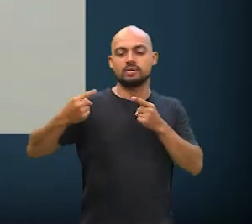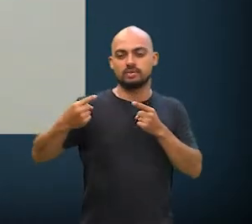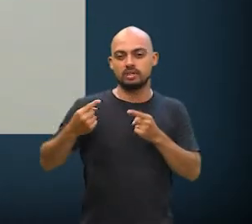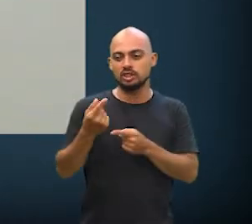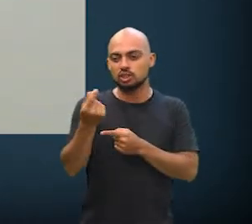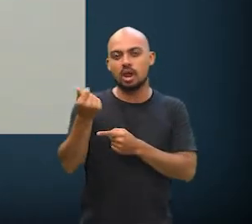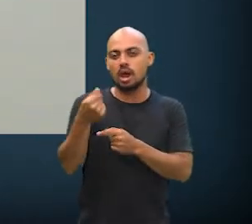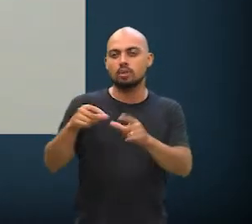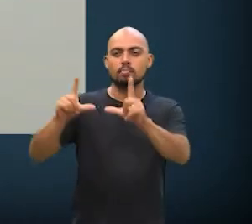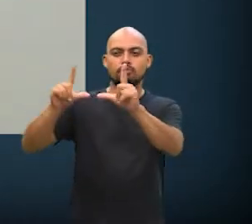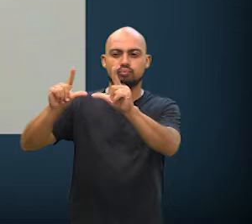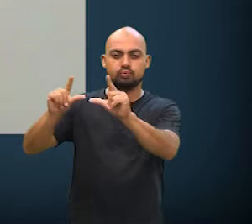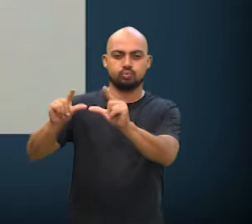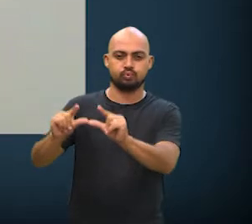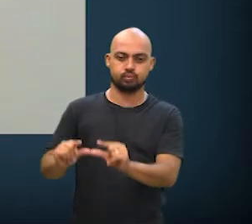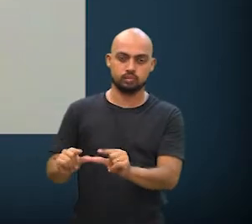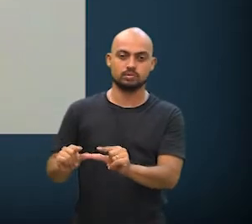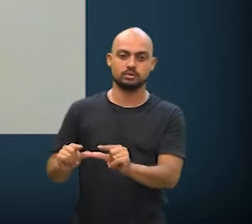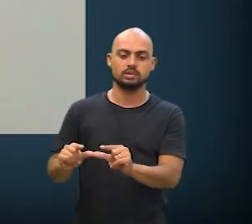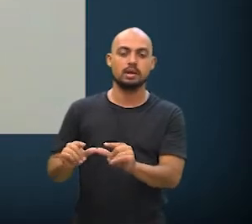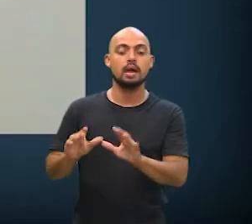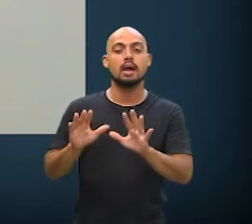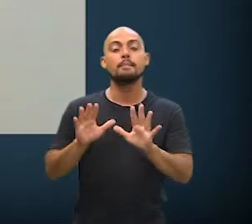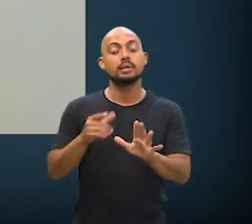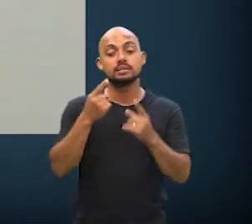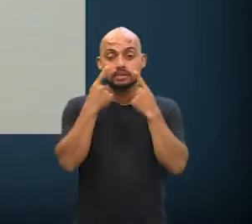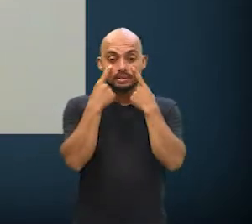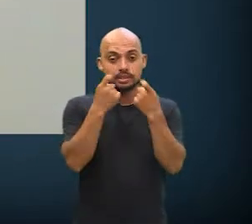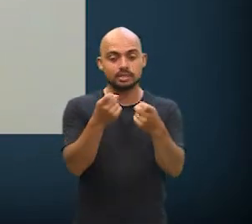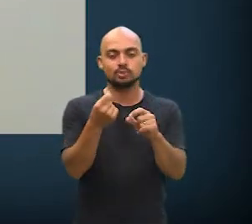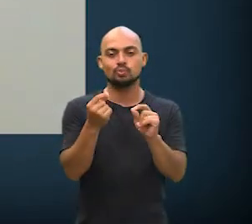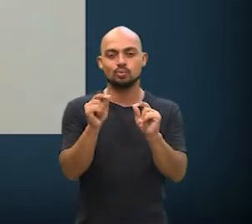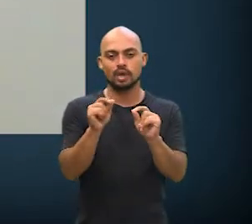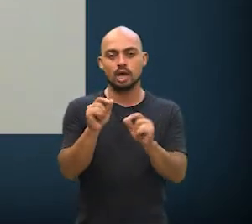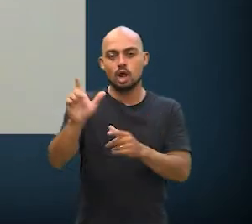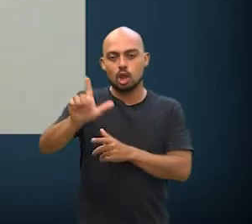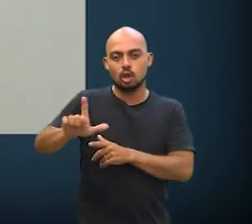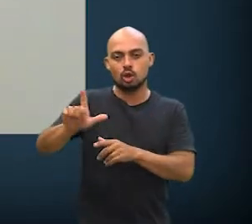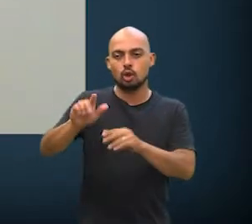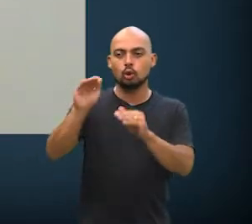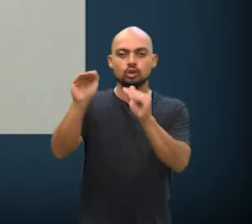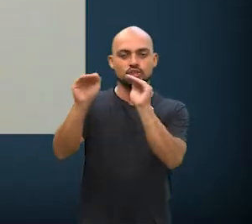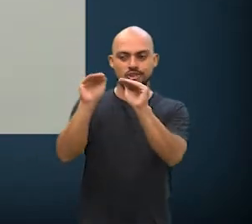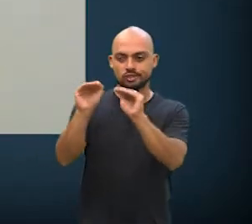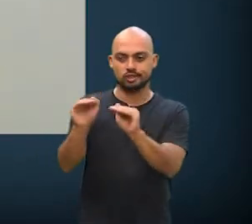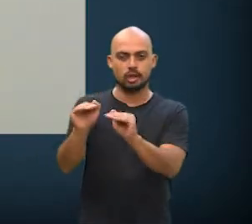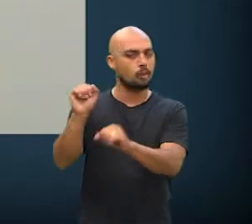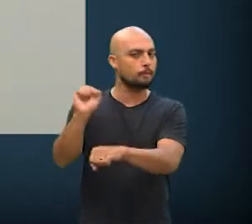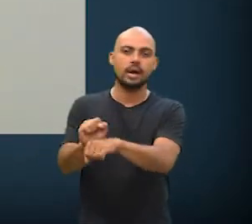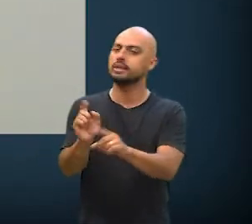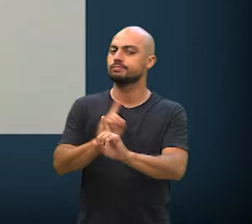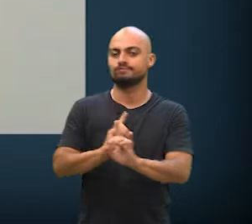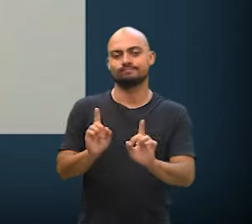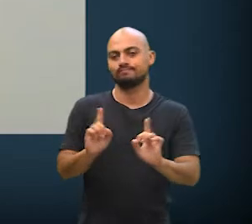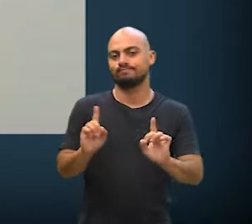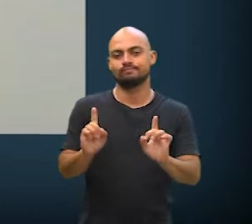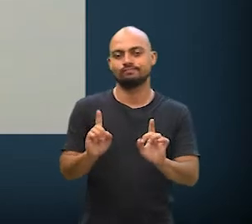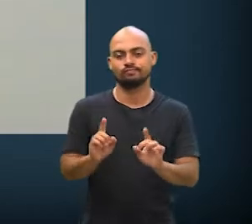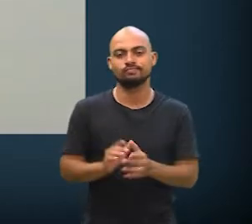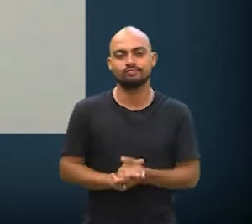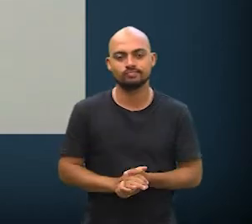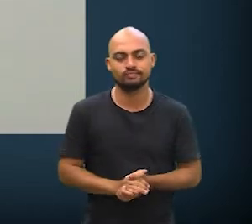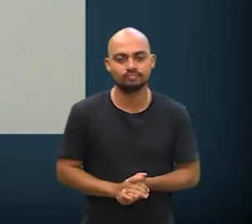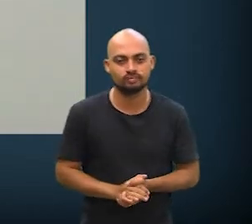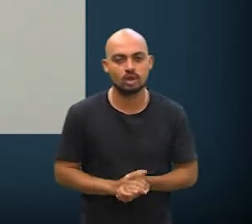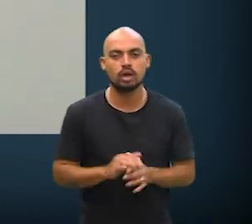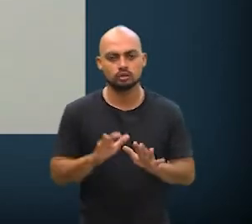na economia também, mas foi algo que foi interessante, porque a logística ela não para, né? Apesar de todos os transtornos que a gente